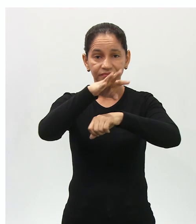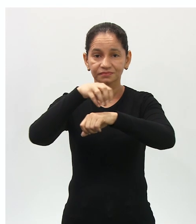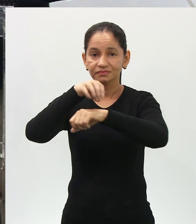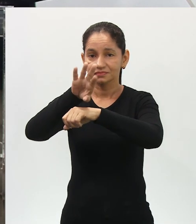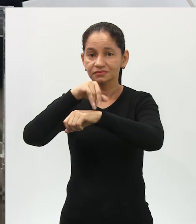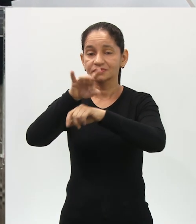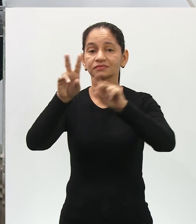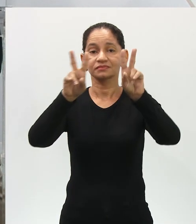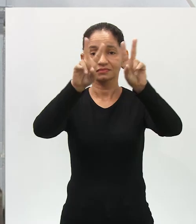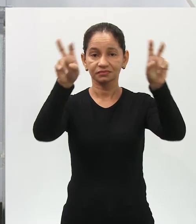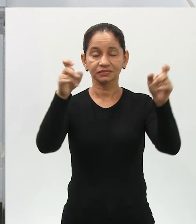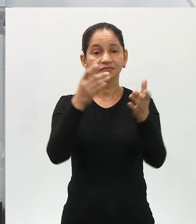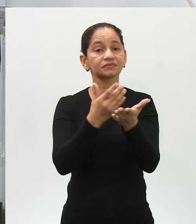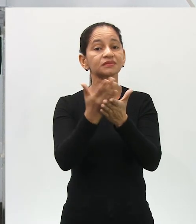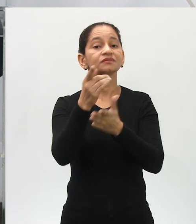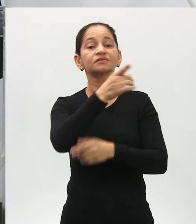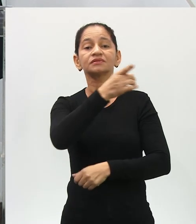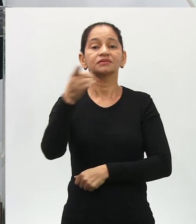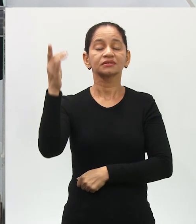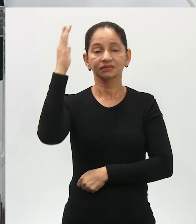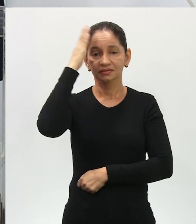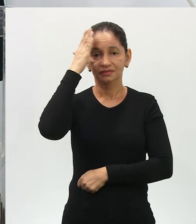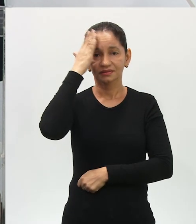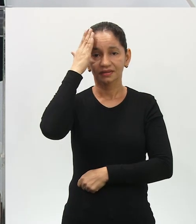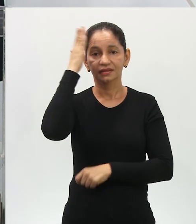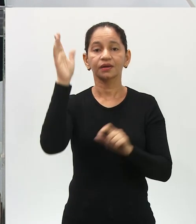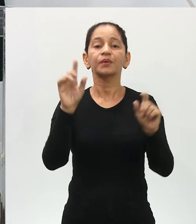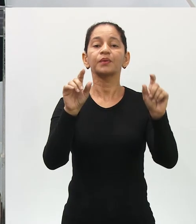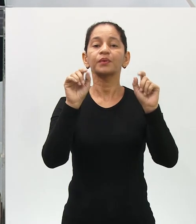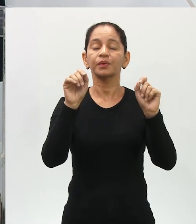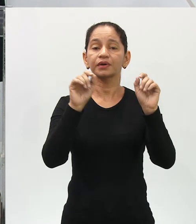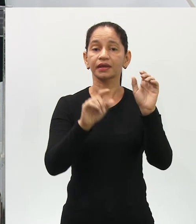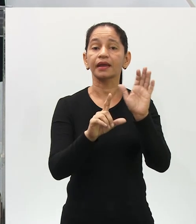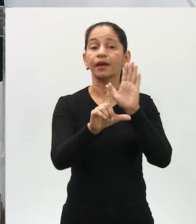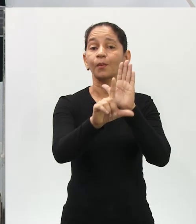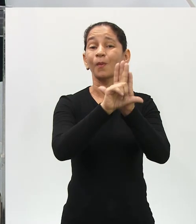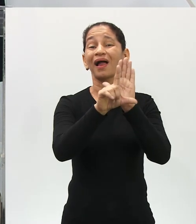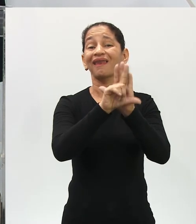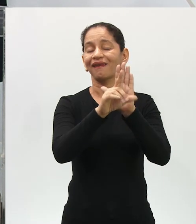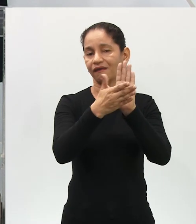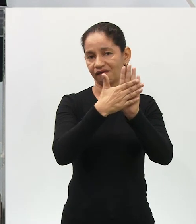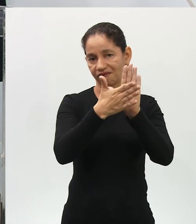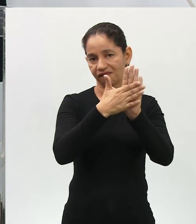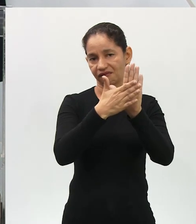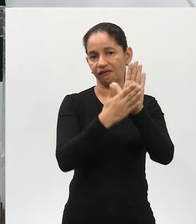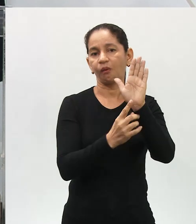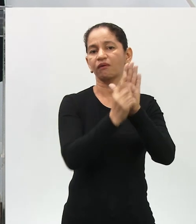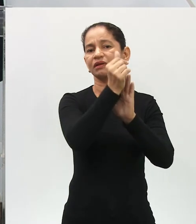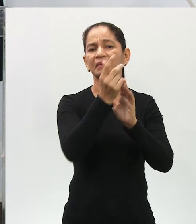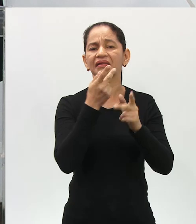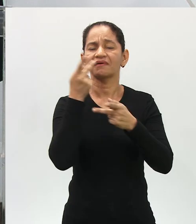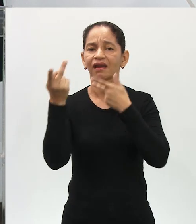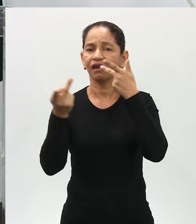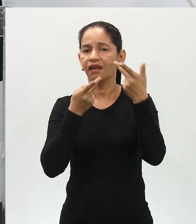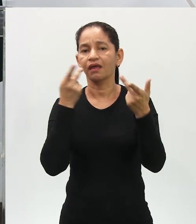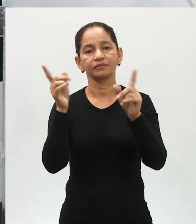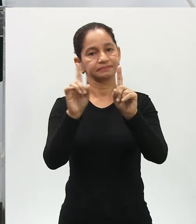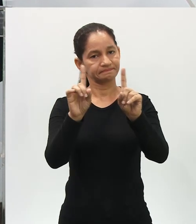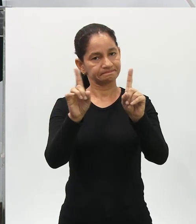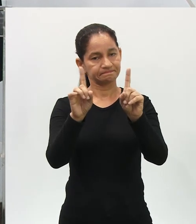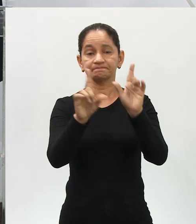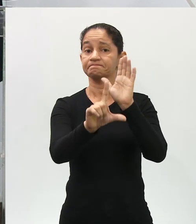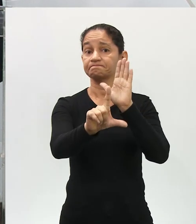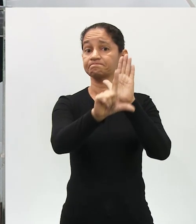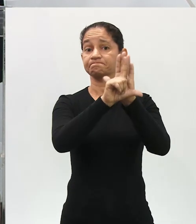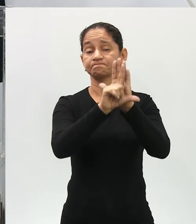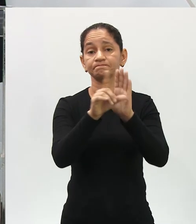desde pontuar, desde o início, que as leis, o orçamento ele é uma lei, tá? Mas então, porque falam leis orçamentárias?